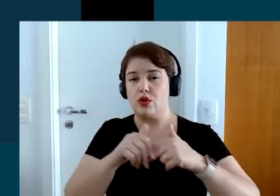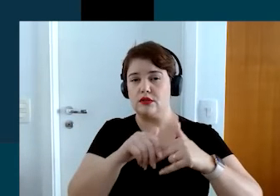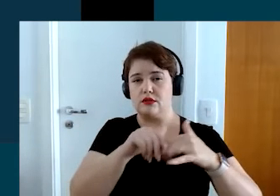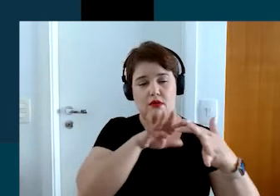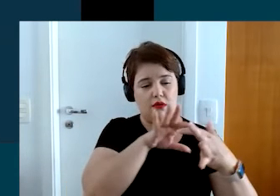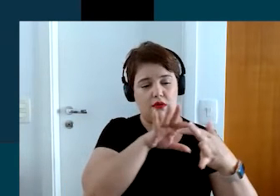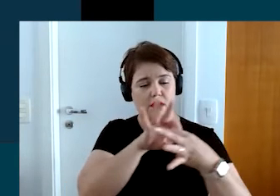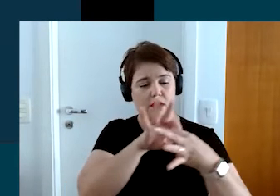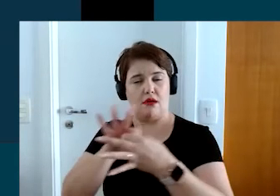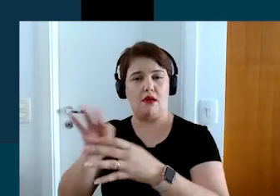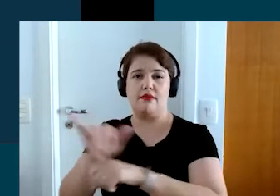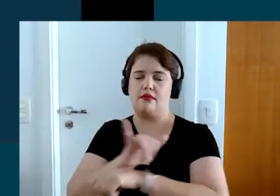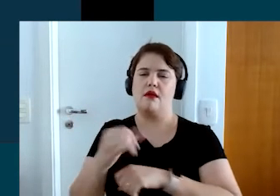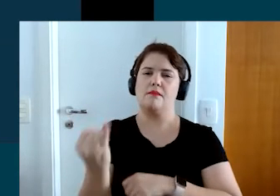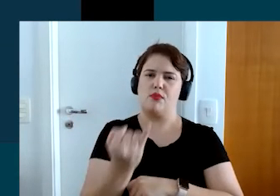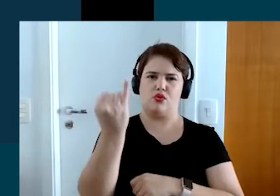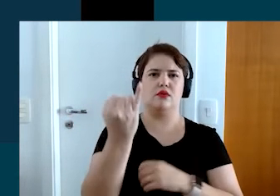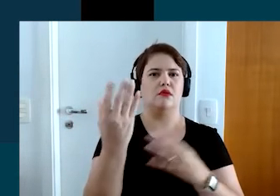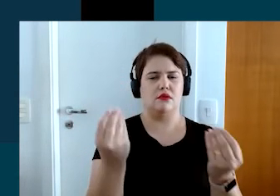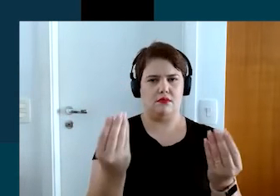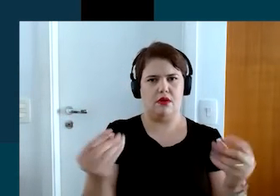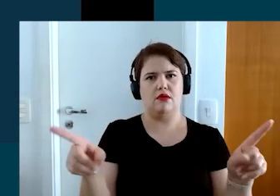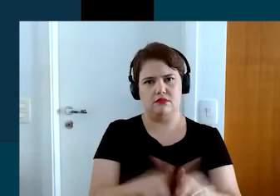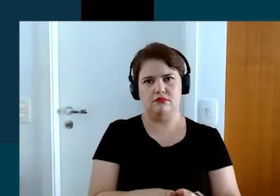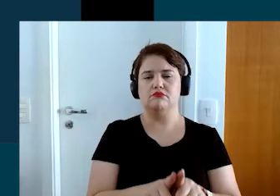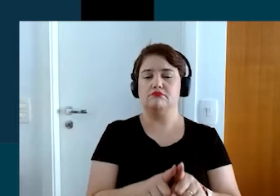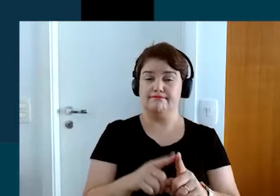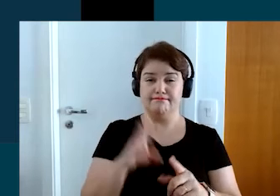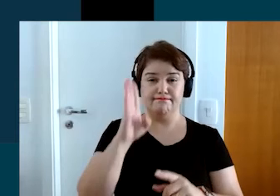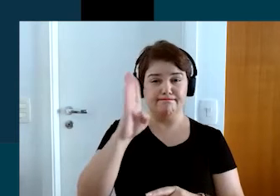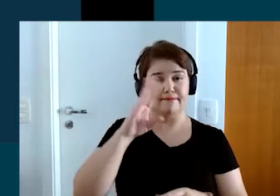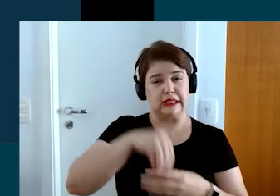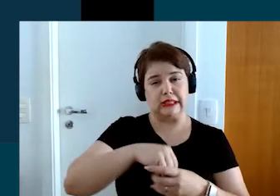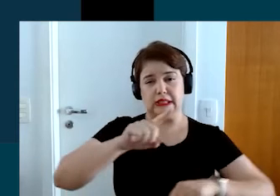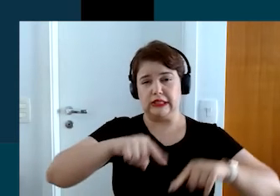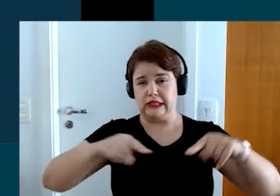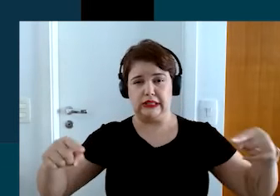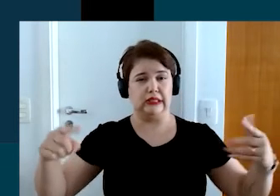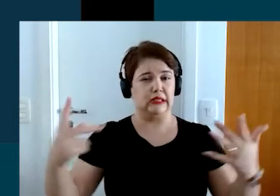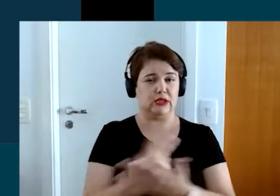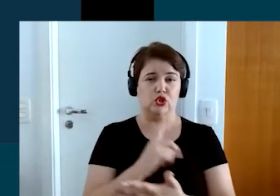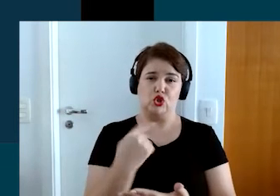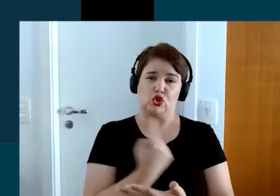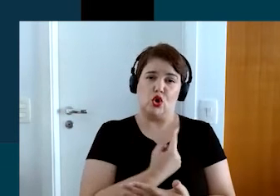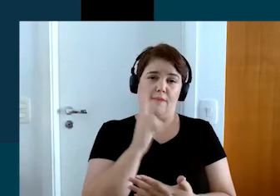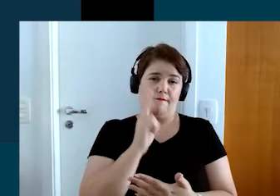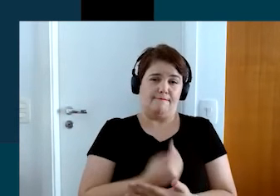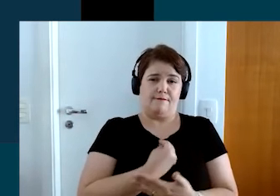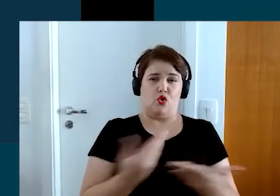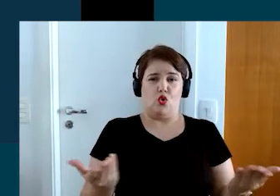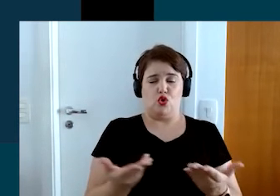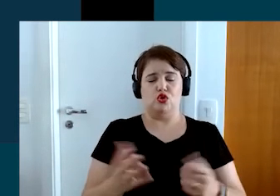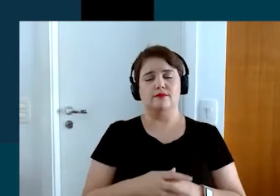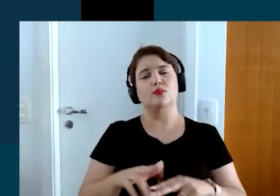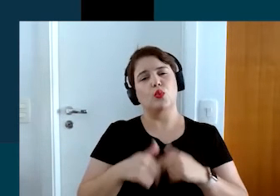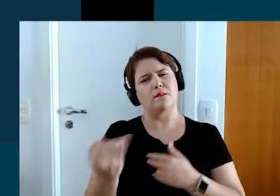estratégias, ela é muito importante também, principalmente no mundo volátil, né, em que a gente vive hoje. Então, é muito importante